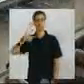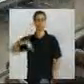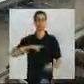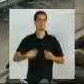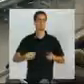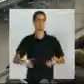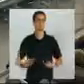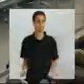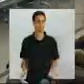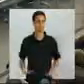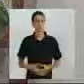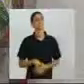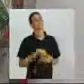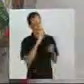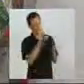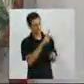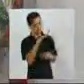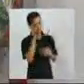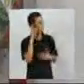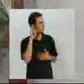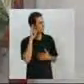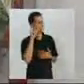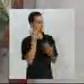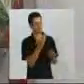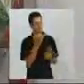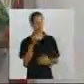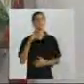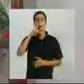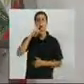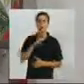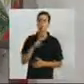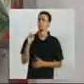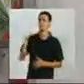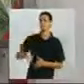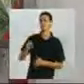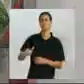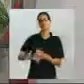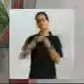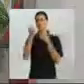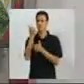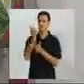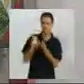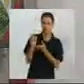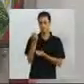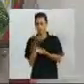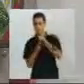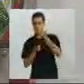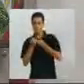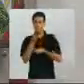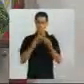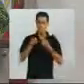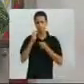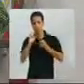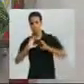obrigado também, vereador Inês Mantal. Vereador Fábio Filler, com certeza houve um aprimoramento, uma otimização do pouco recurso que há destinado